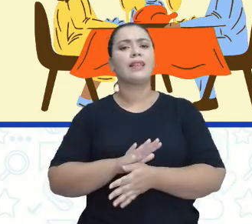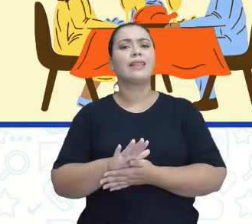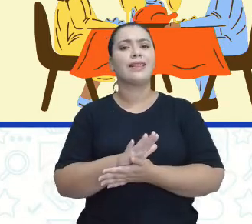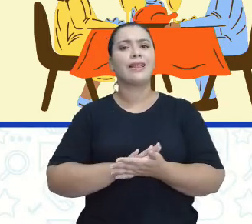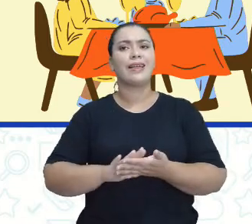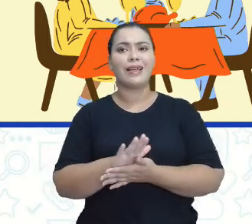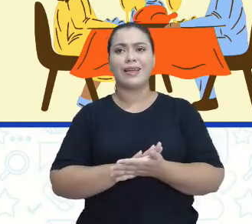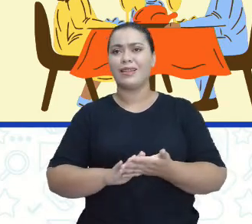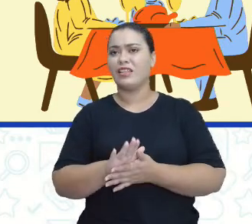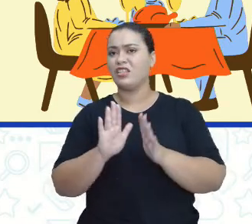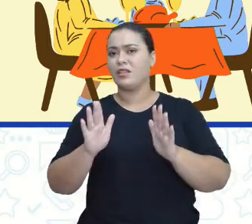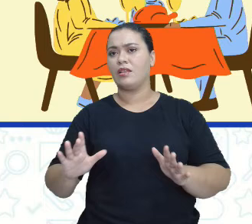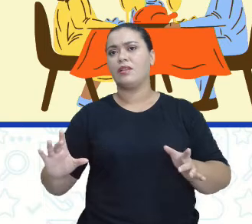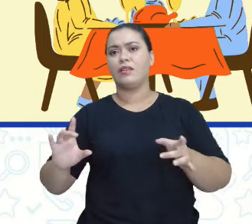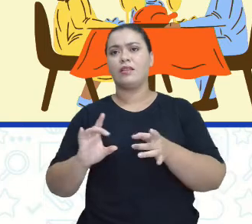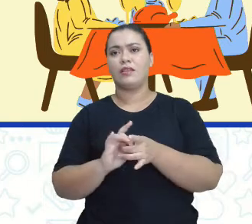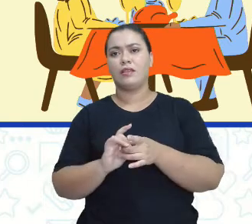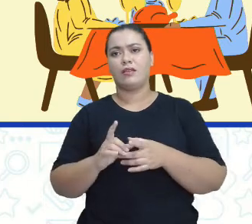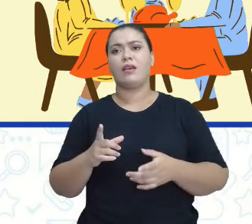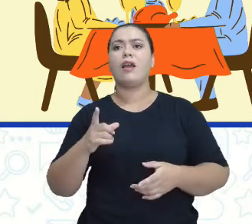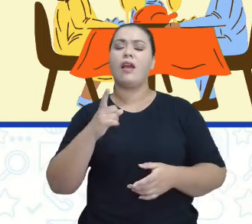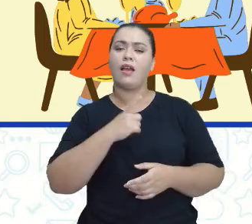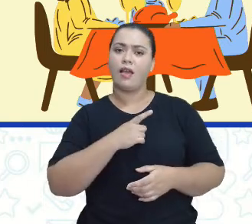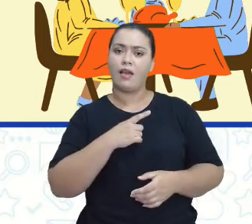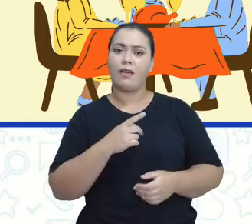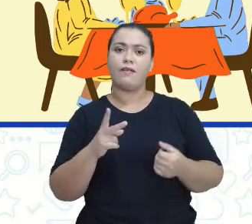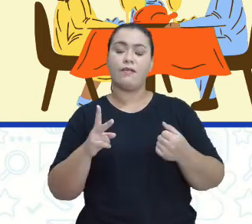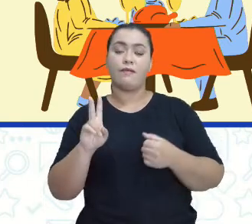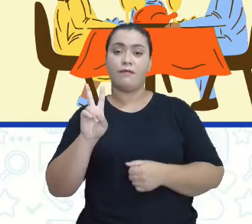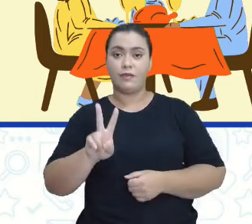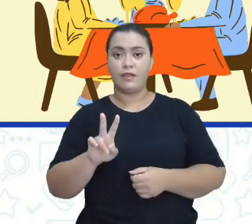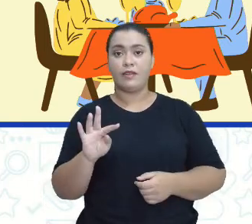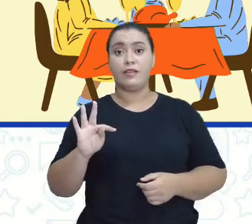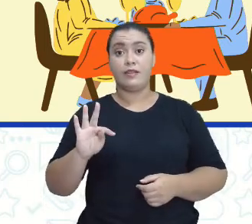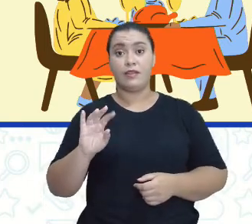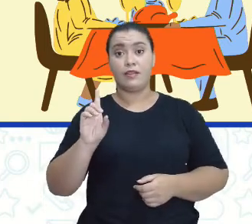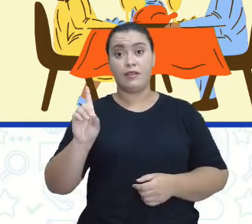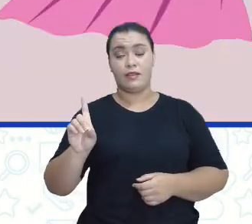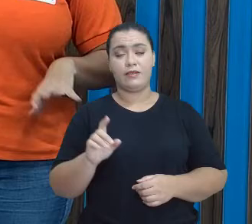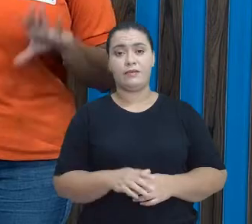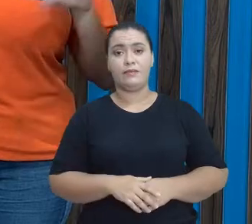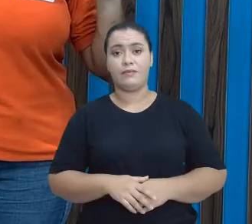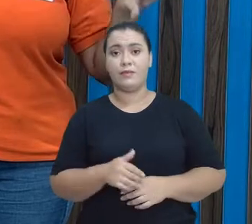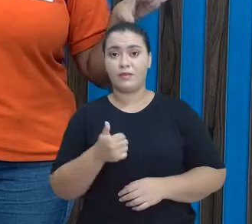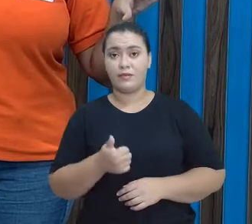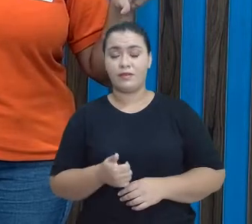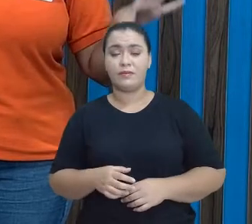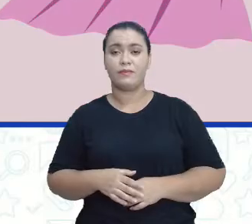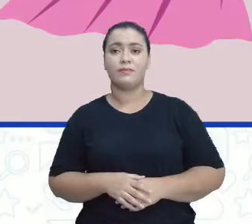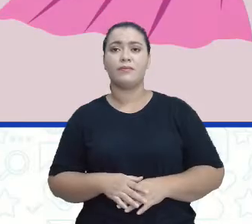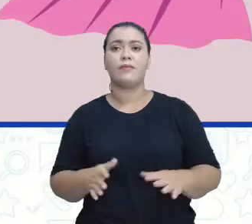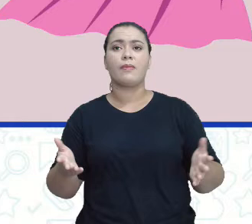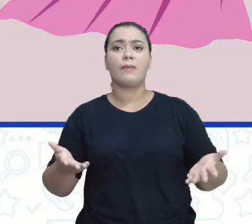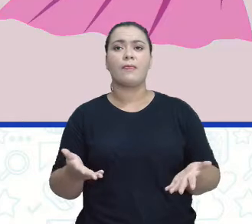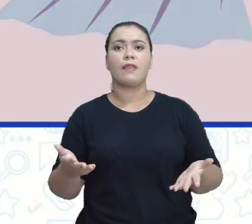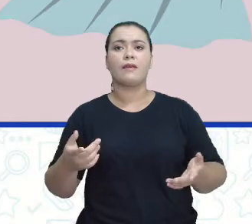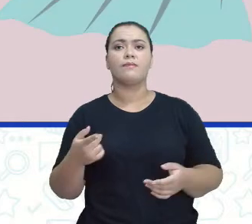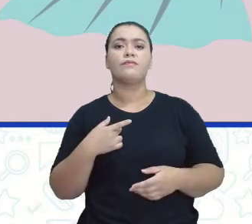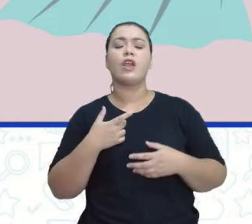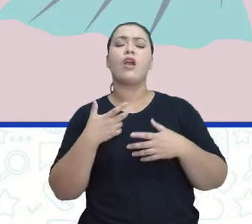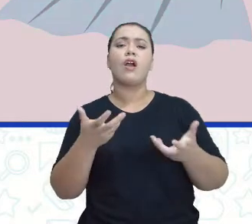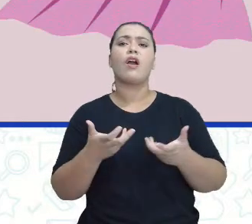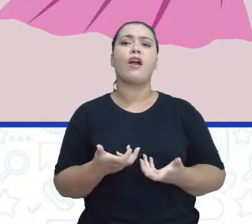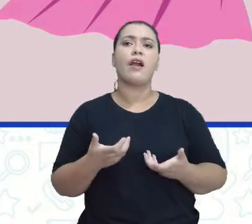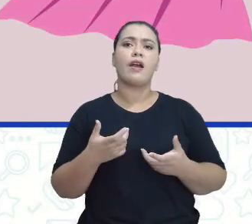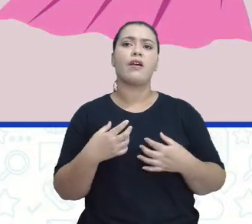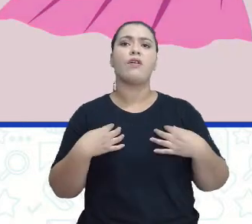liga diretamente, por isso é um verbo transitivo direto. Joia? Vamos para um outro exemplo. Eu quero um